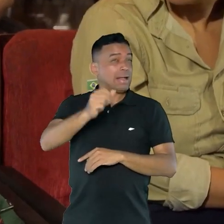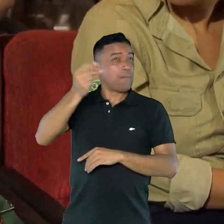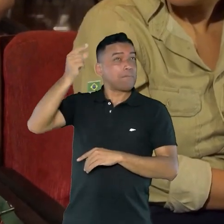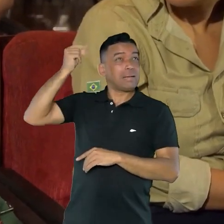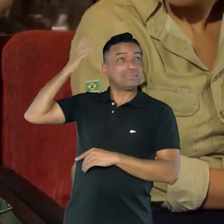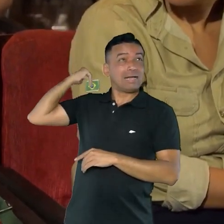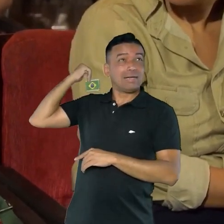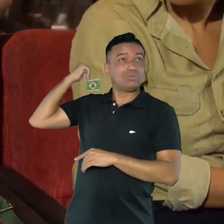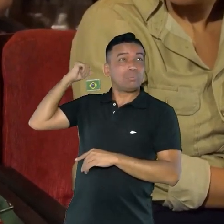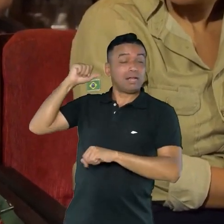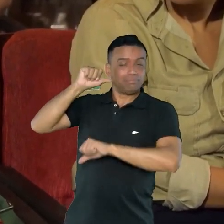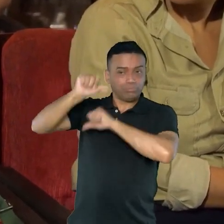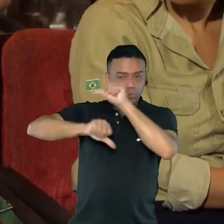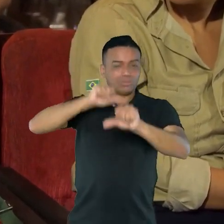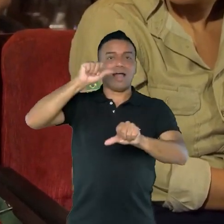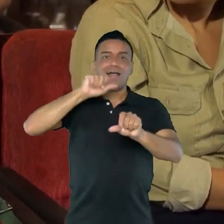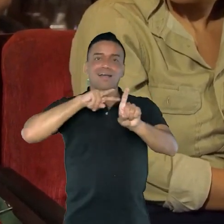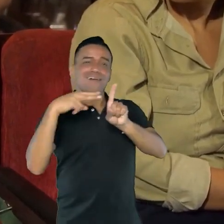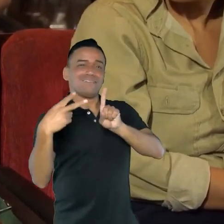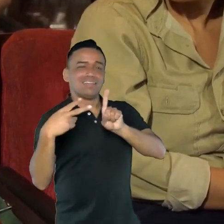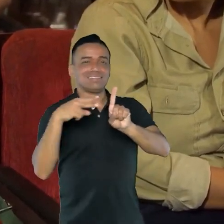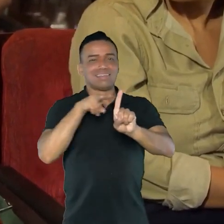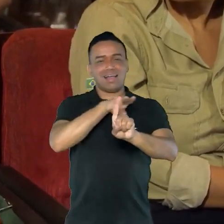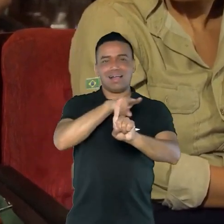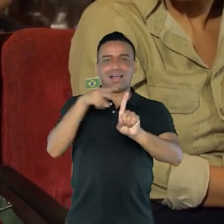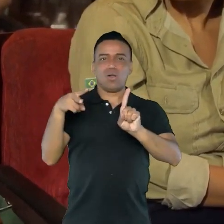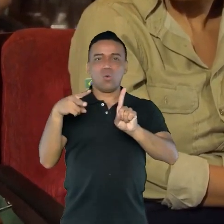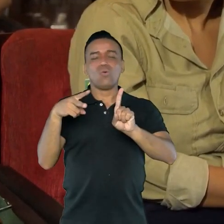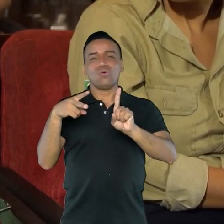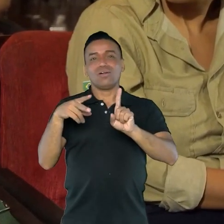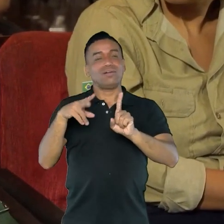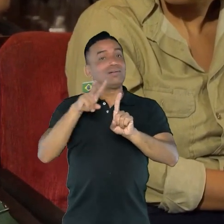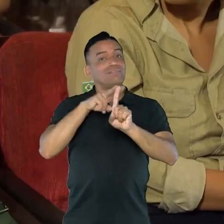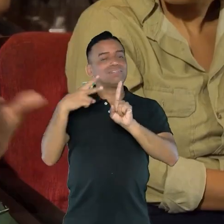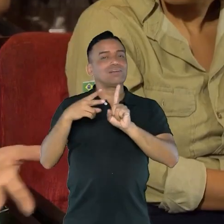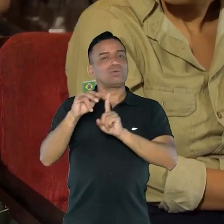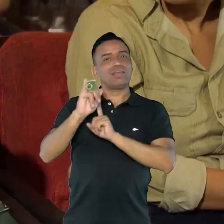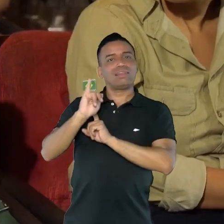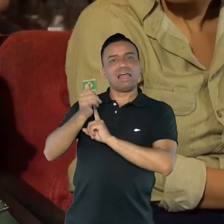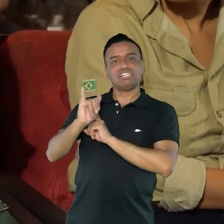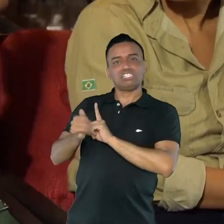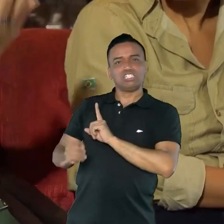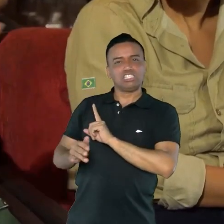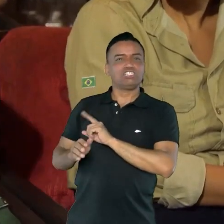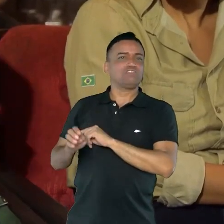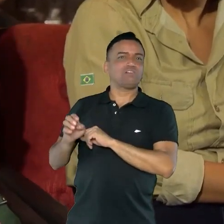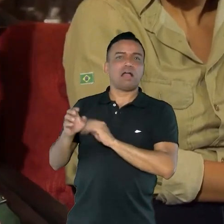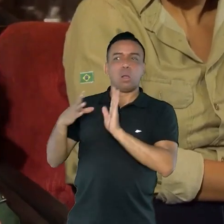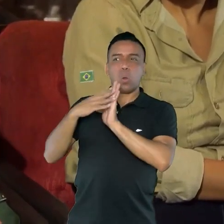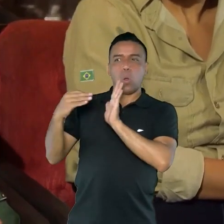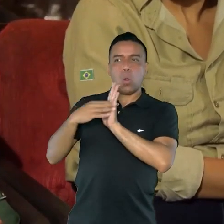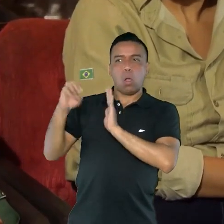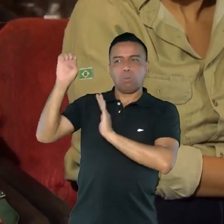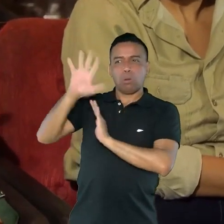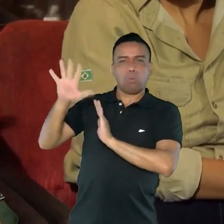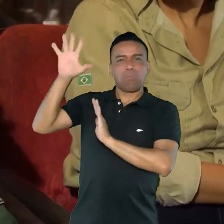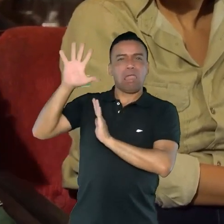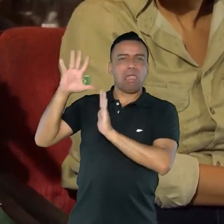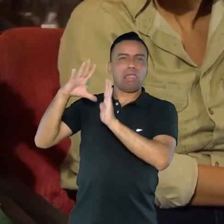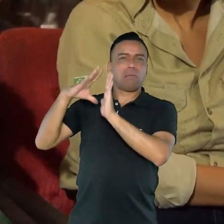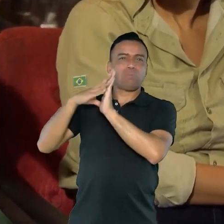seja reconstruída sob um outro viés, né? Um viés de narrativa hegemônica, eurocêntrica,